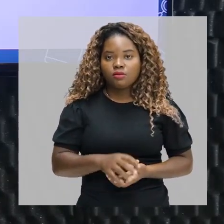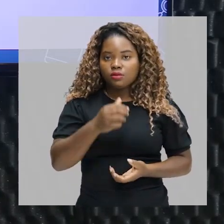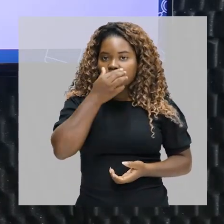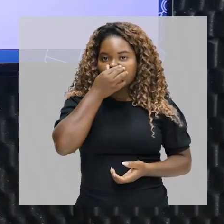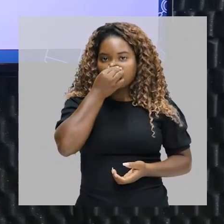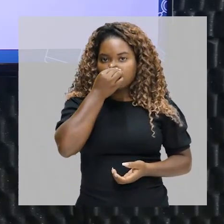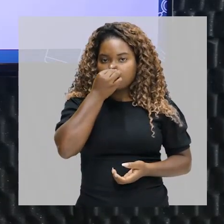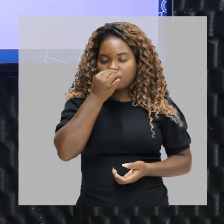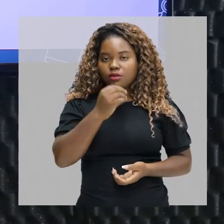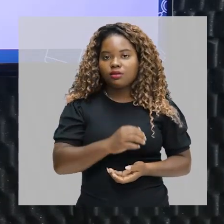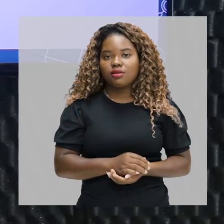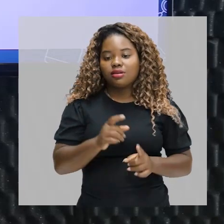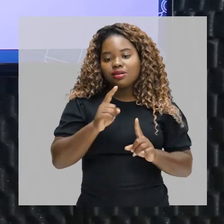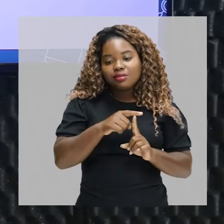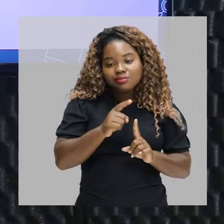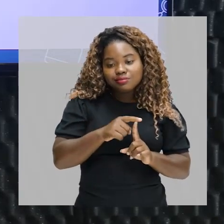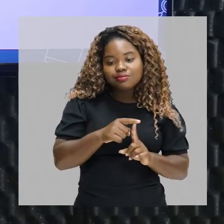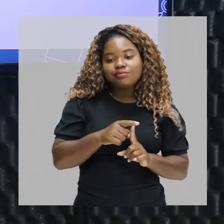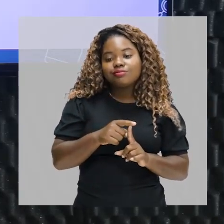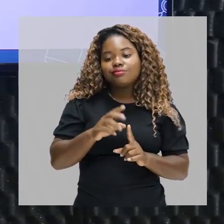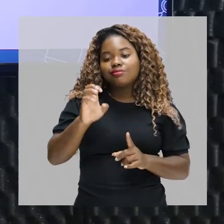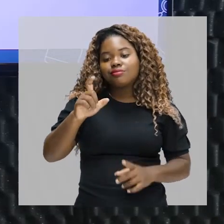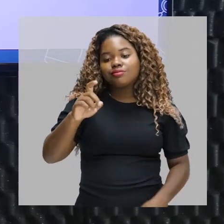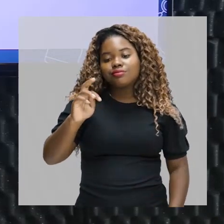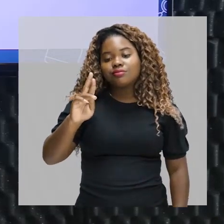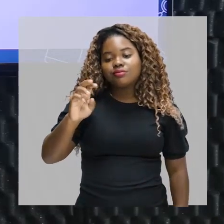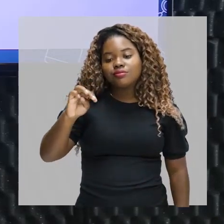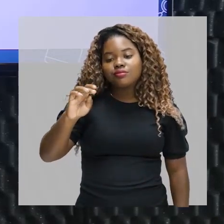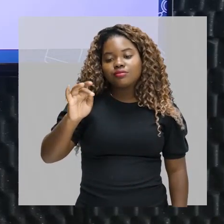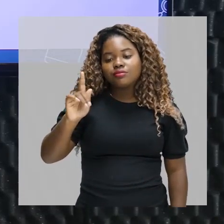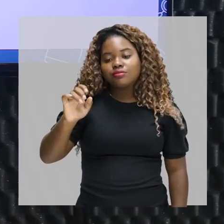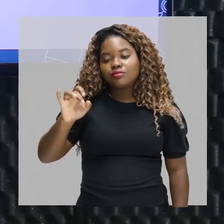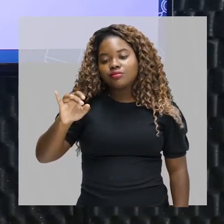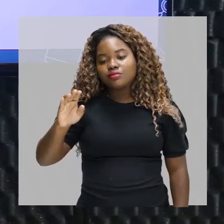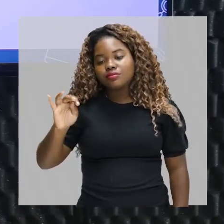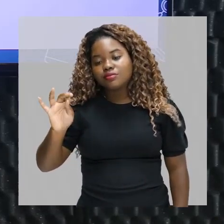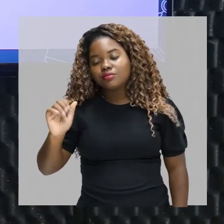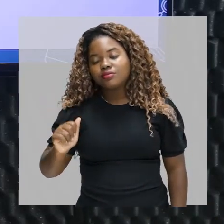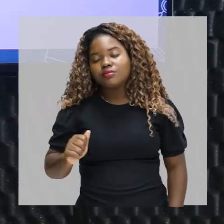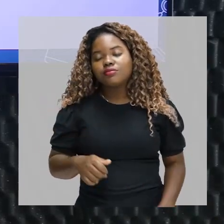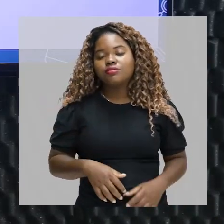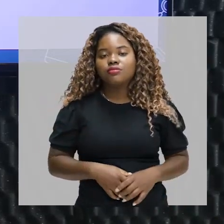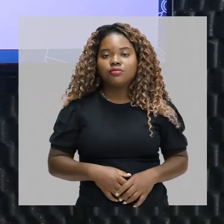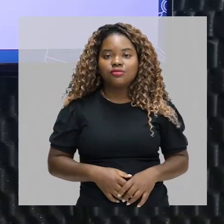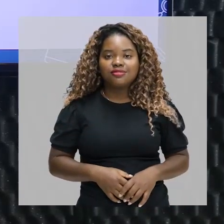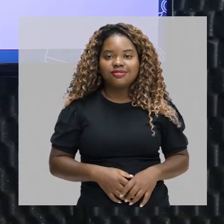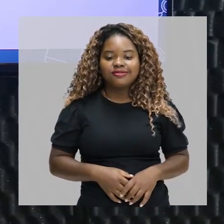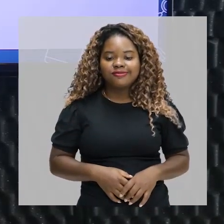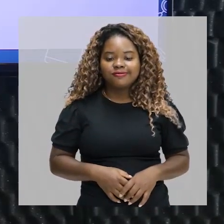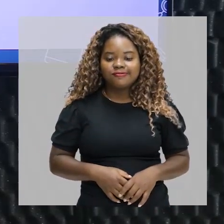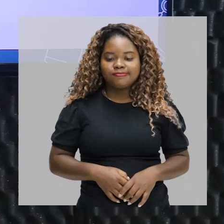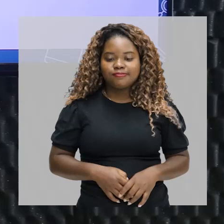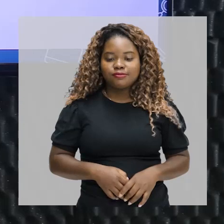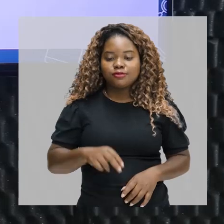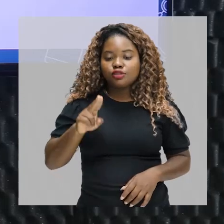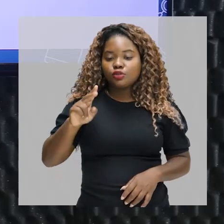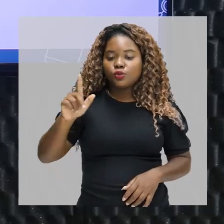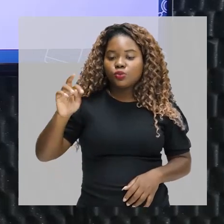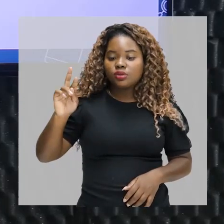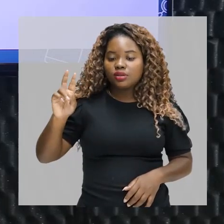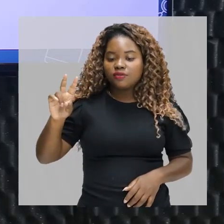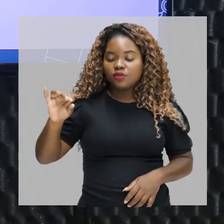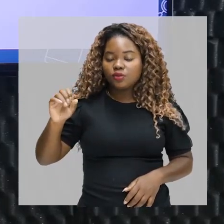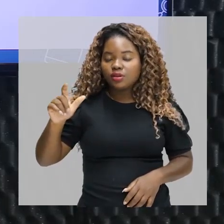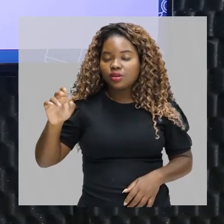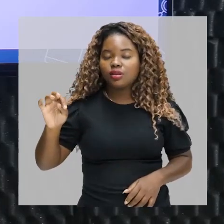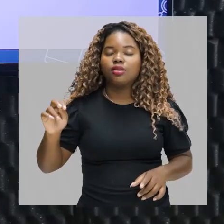encontramos. Raio-x também é um tipo de onda eletromagnética. Tá ok? Encontramos bastante. tá ok? E radiação ultravioleta também,